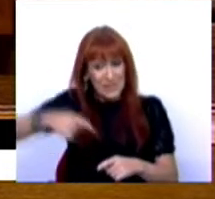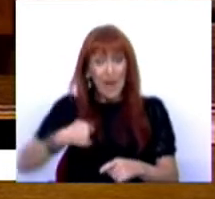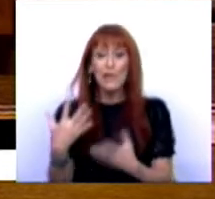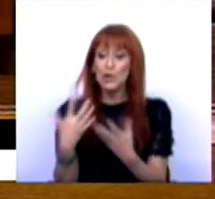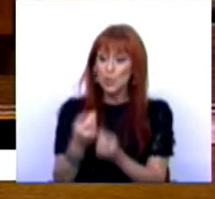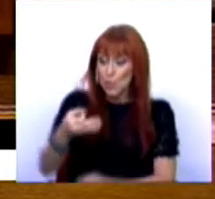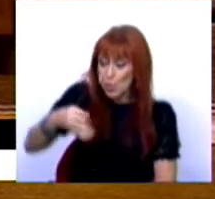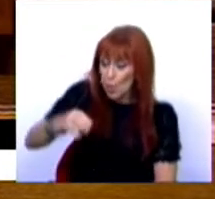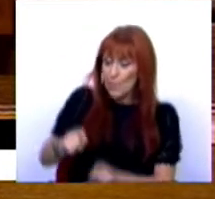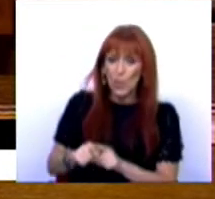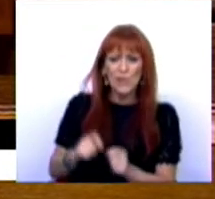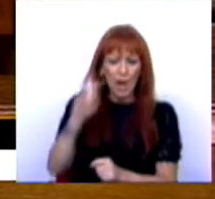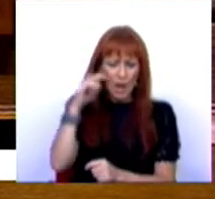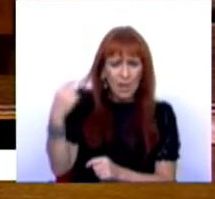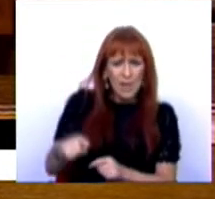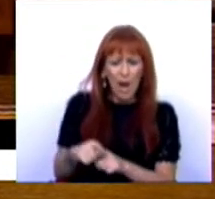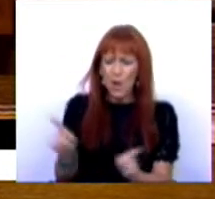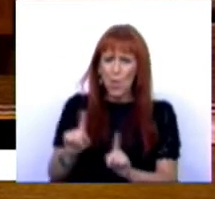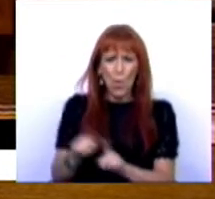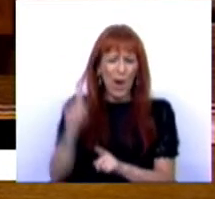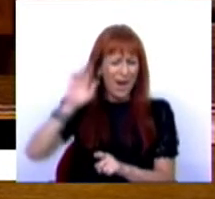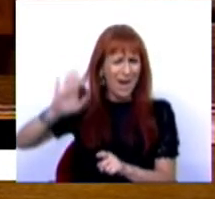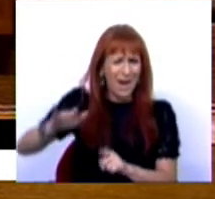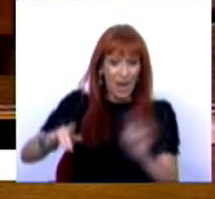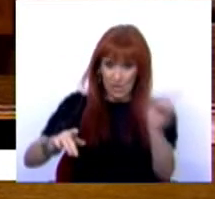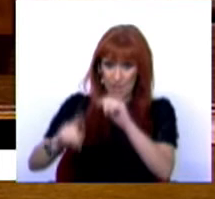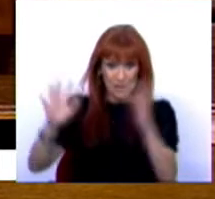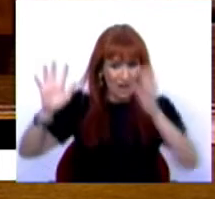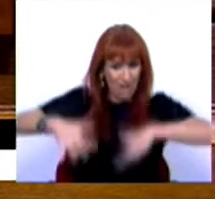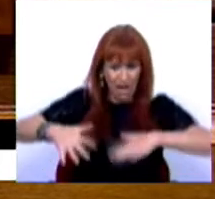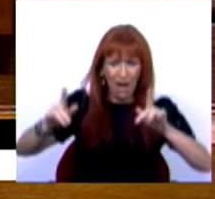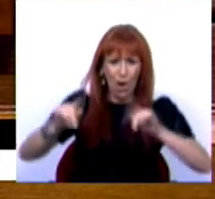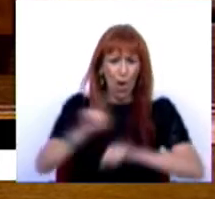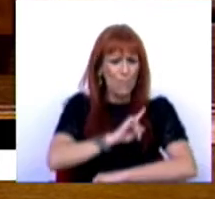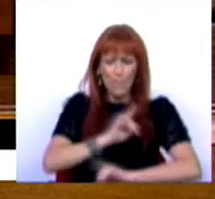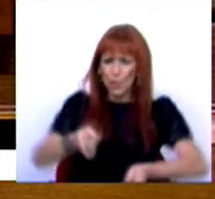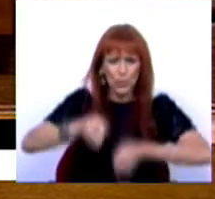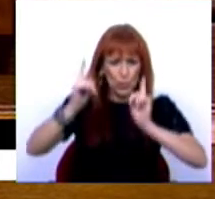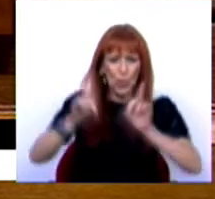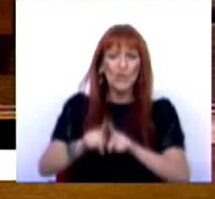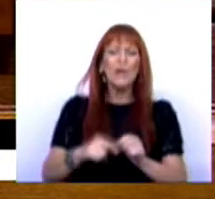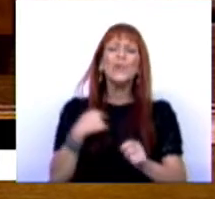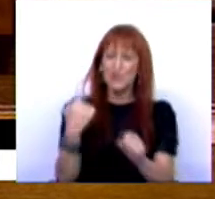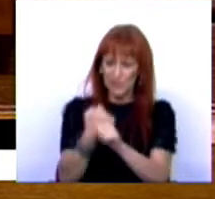Partido Socialista há uma garantia de que não serão desvalorizadas, desmanteladas ou privatizadas e